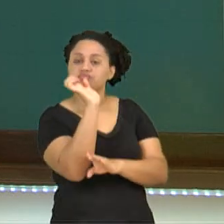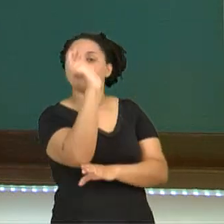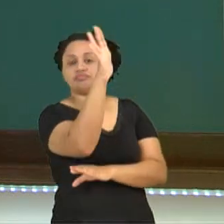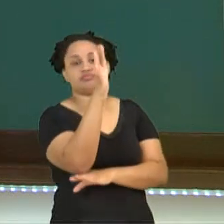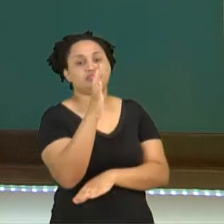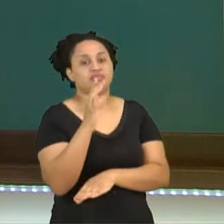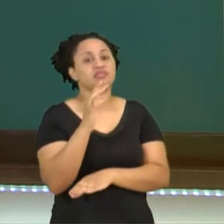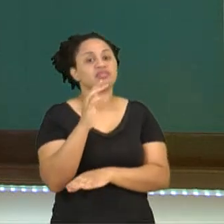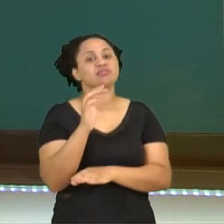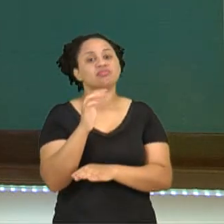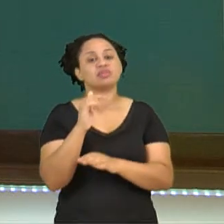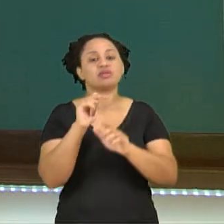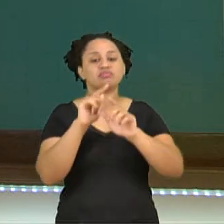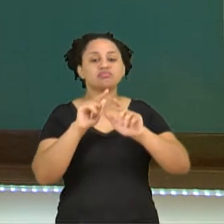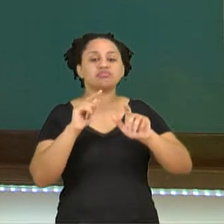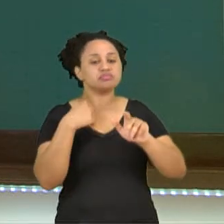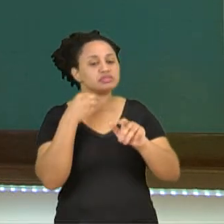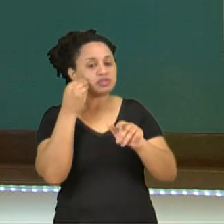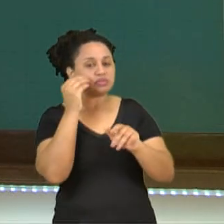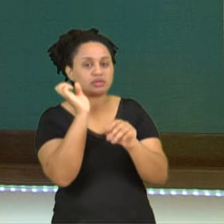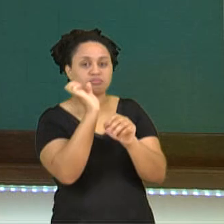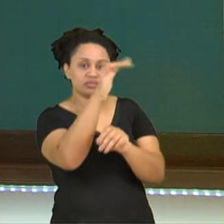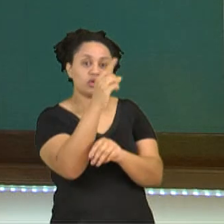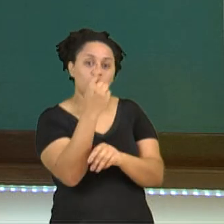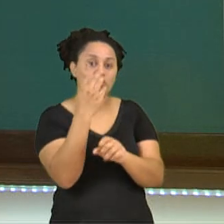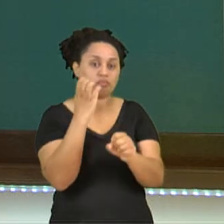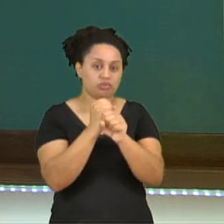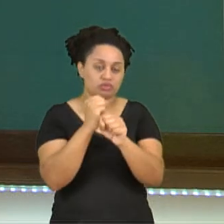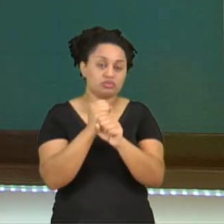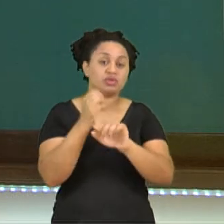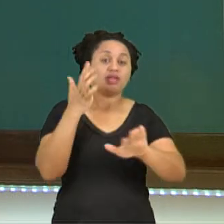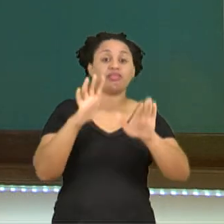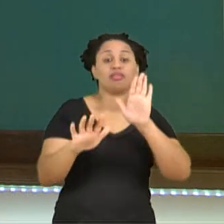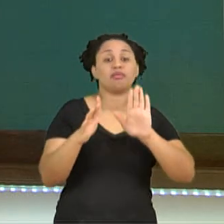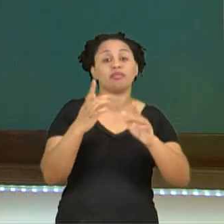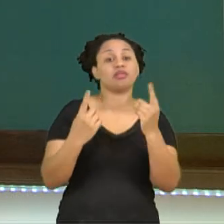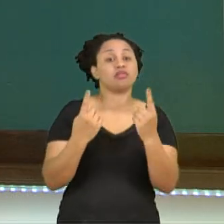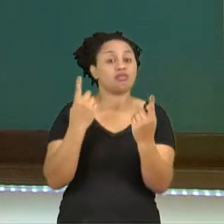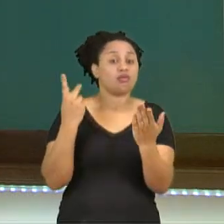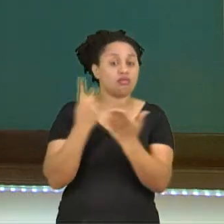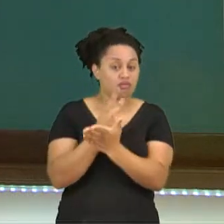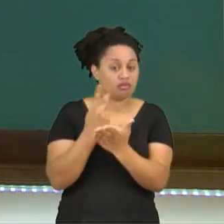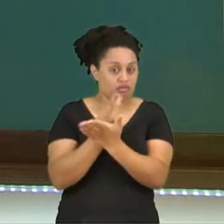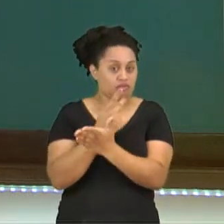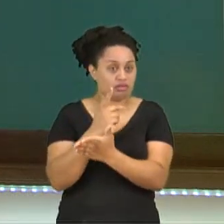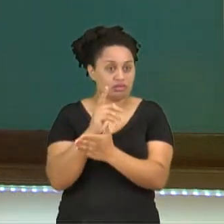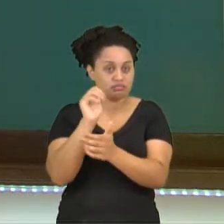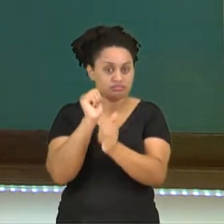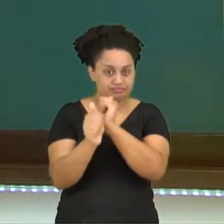1, 2 ou 3 lances livres. Vai depender muito dessas penalidades ocasionadas pelo atleta.